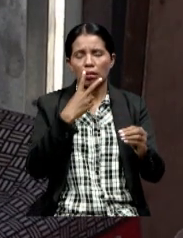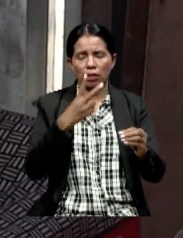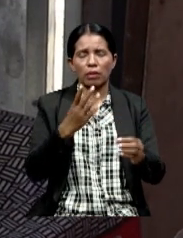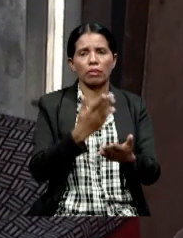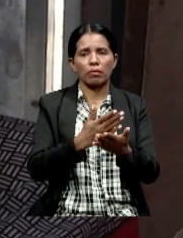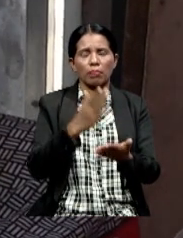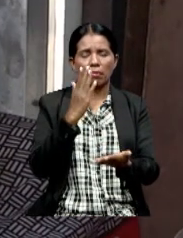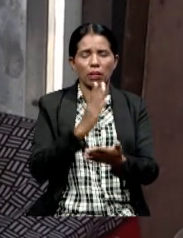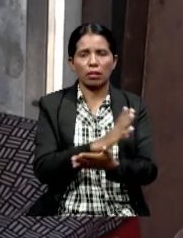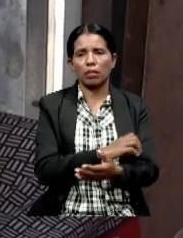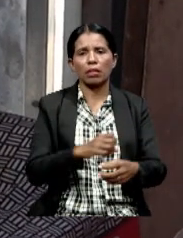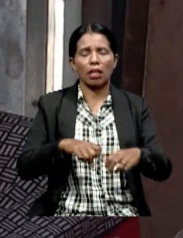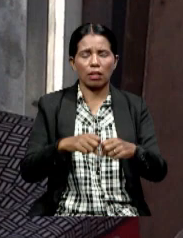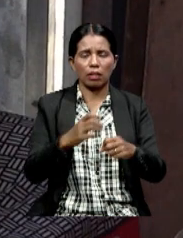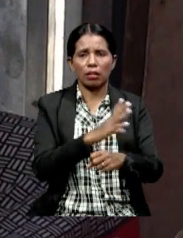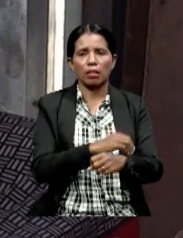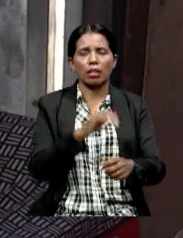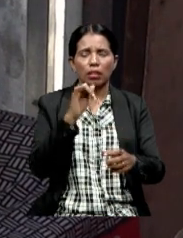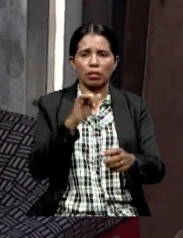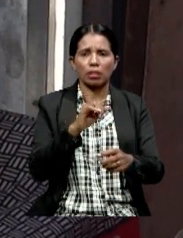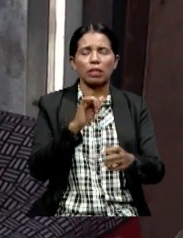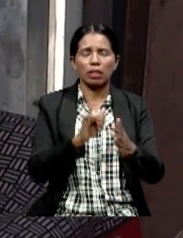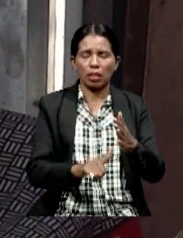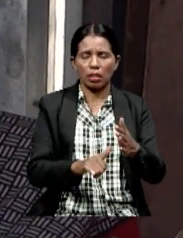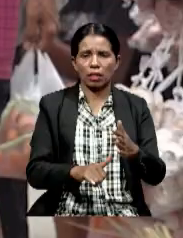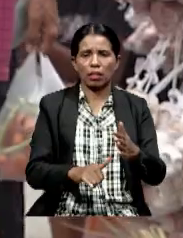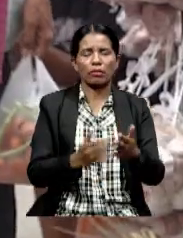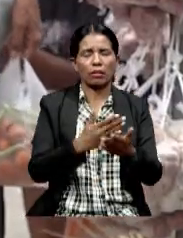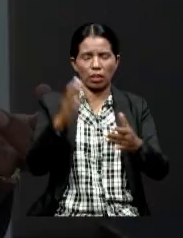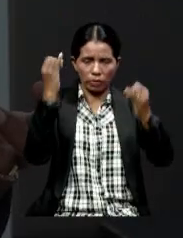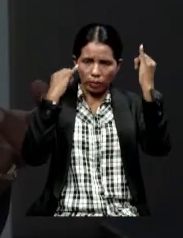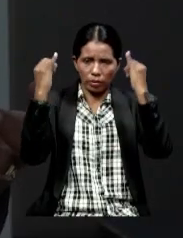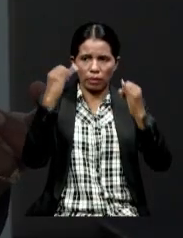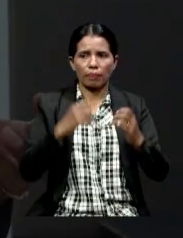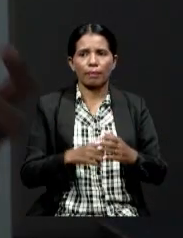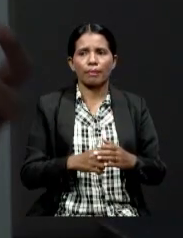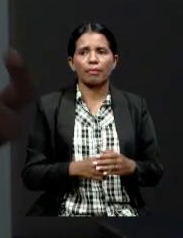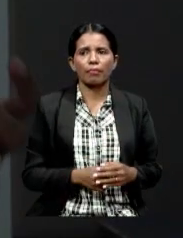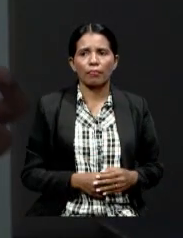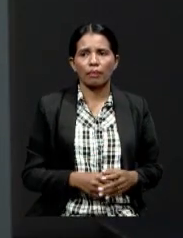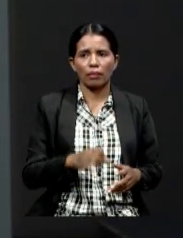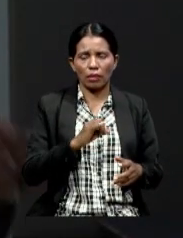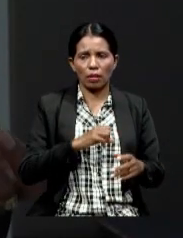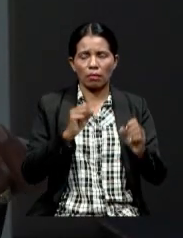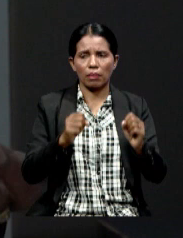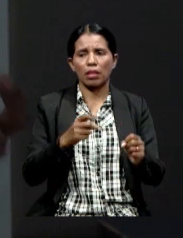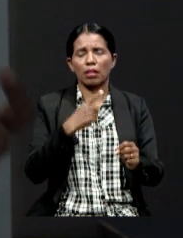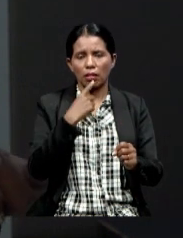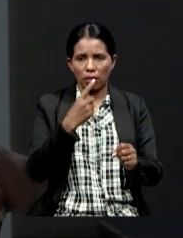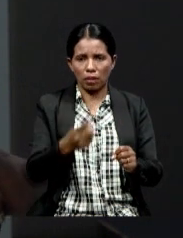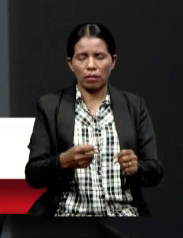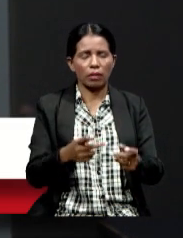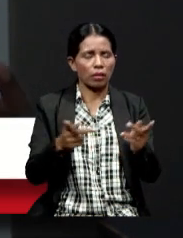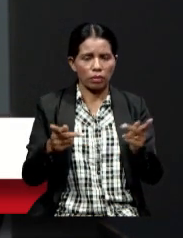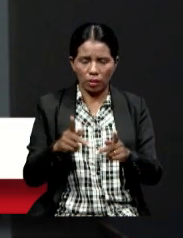socialização. Lei e a ONU, mas é falta de socialização. Até o Raul, se Raul até teve um cantar que é parte